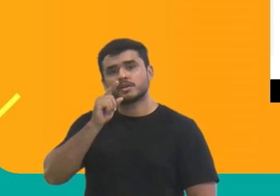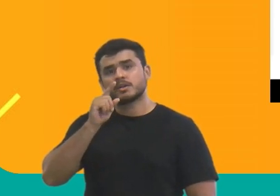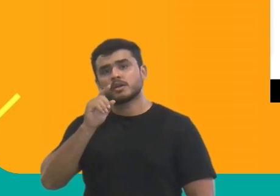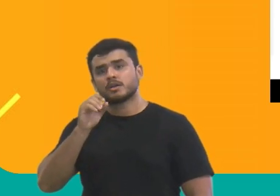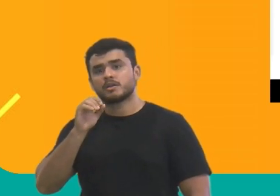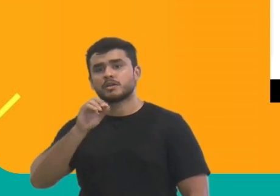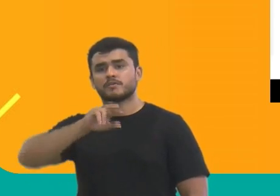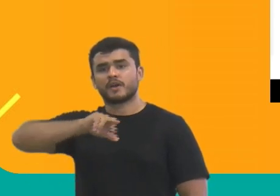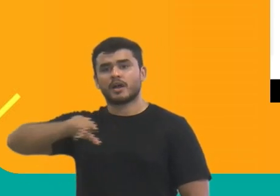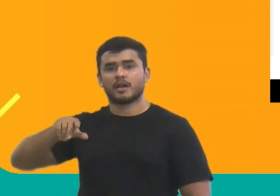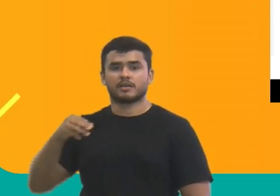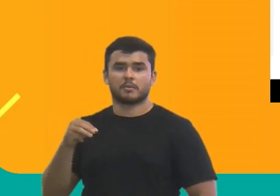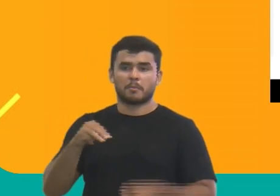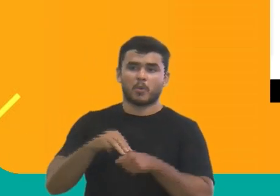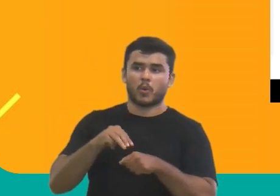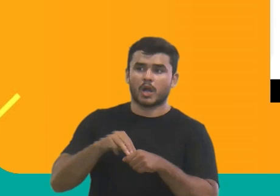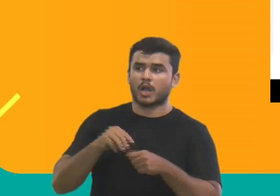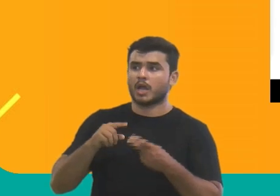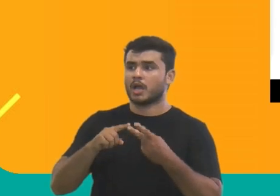É bom, Catarina.